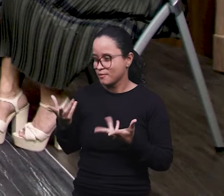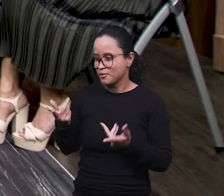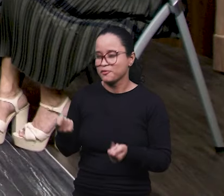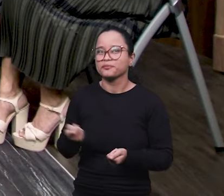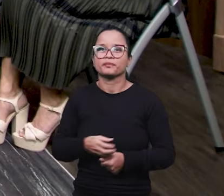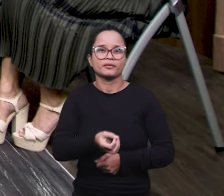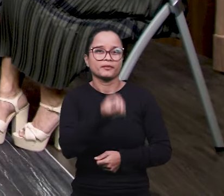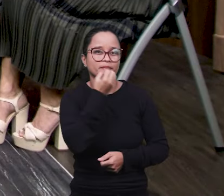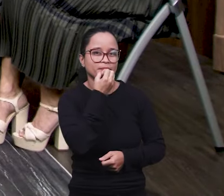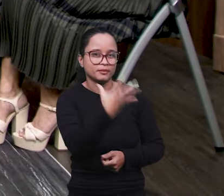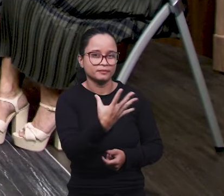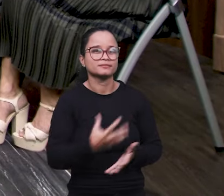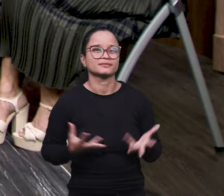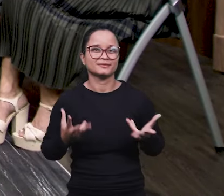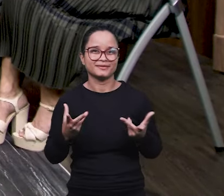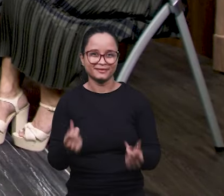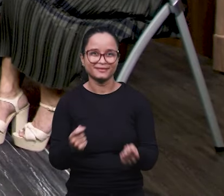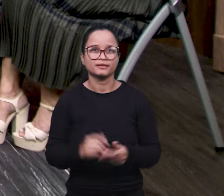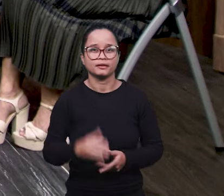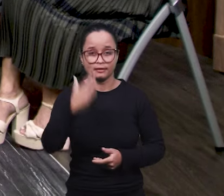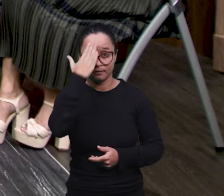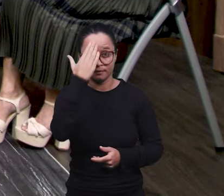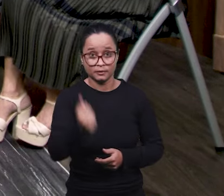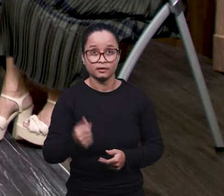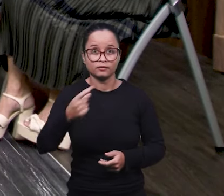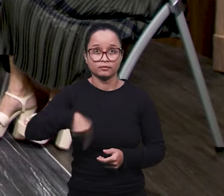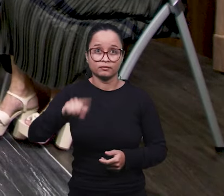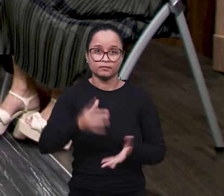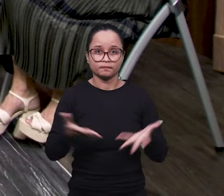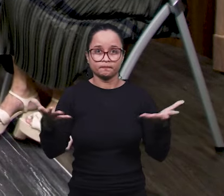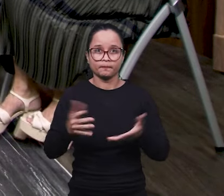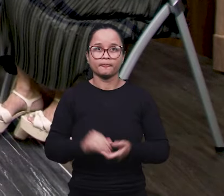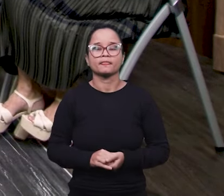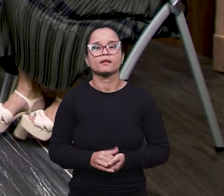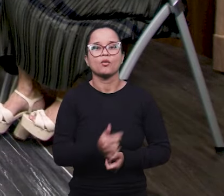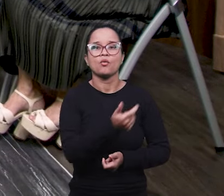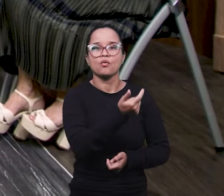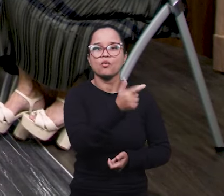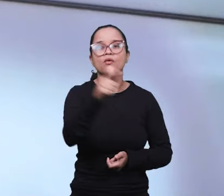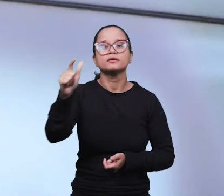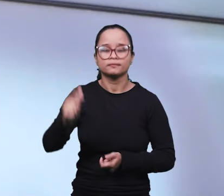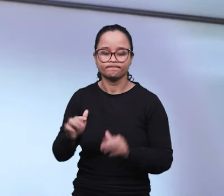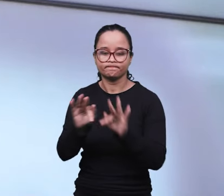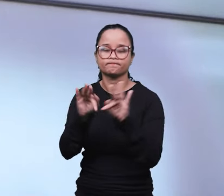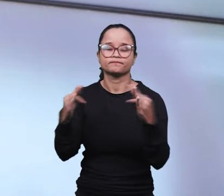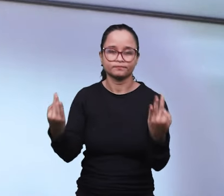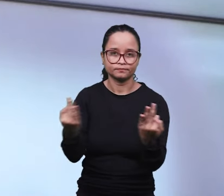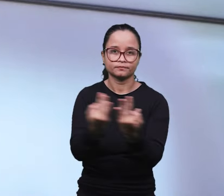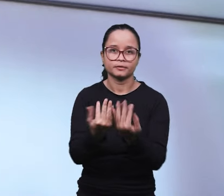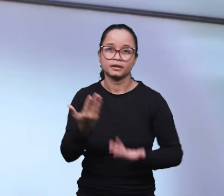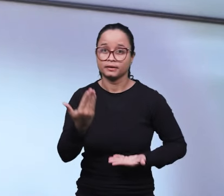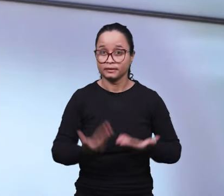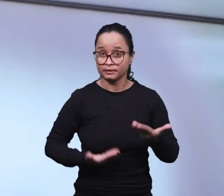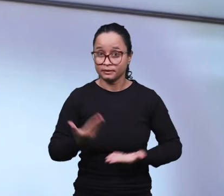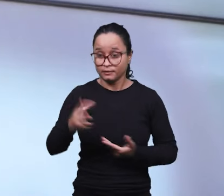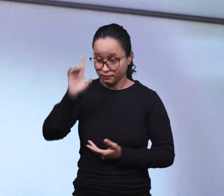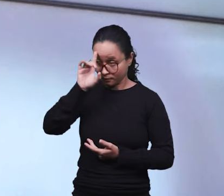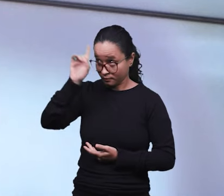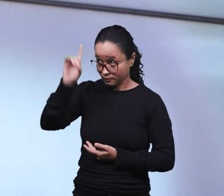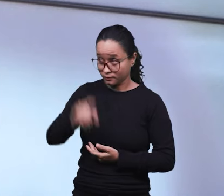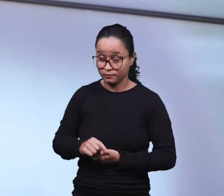muito bom coisa maravilhosa então saber que nós temos agora outras famílias e servem ao Deus que era